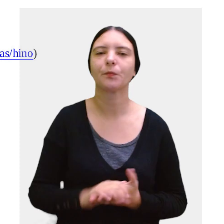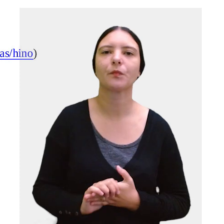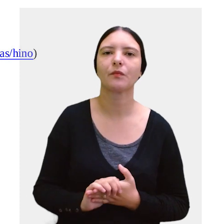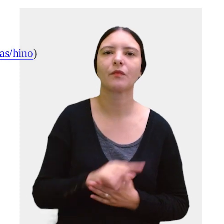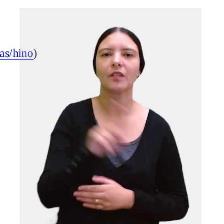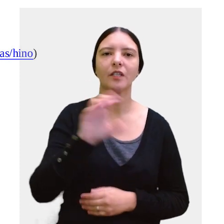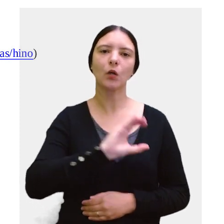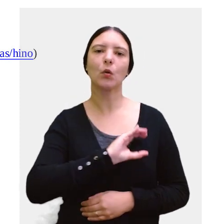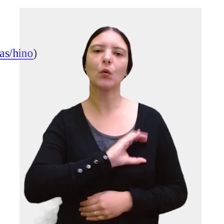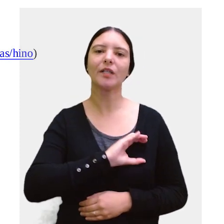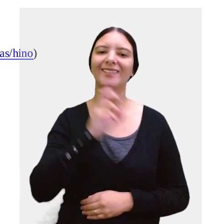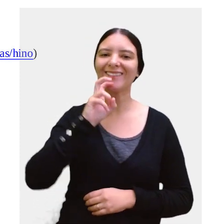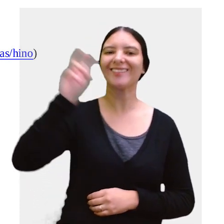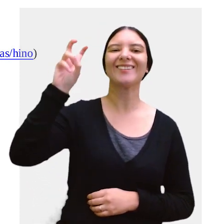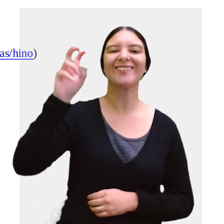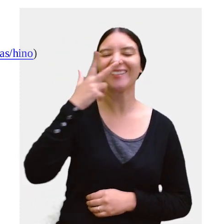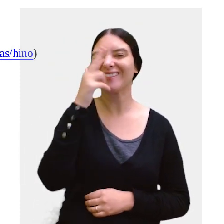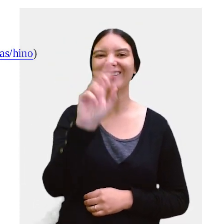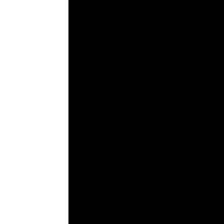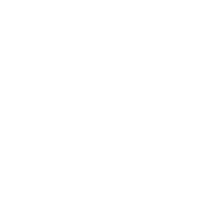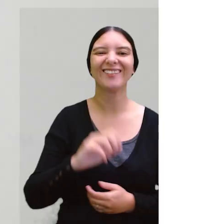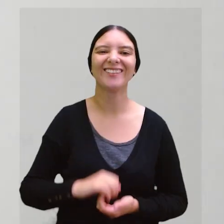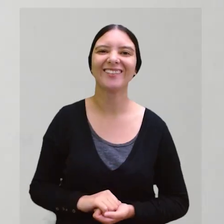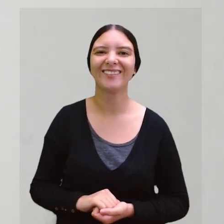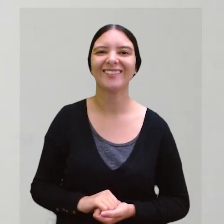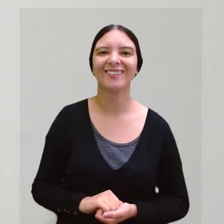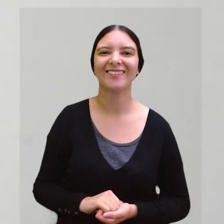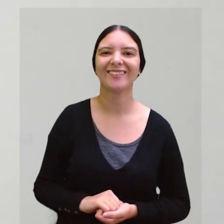Alguém gritou Corinthians ali, eu acho que... Não.